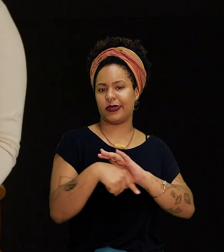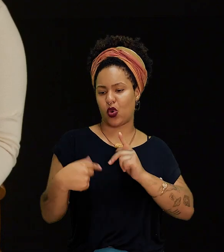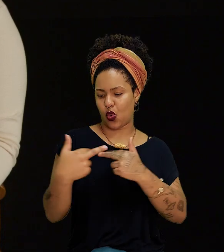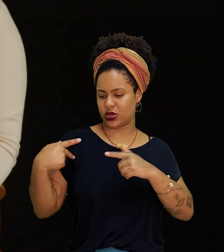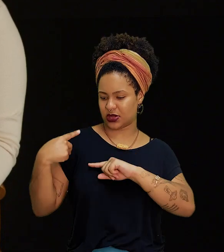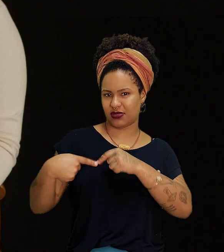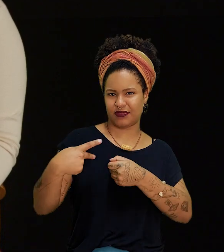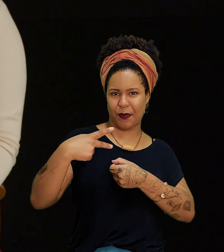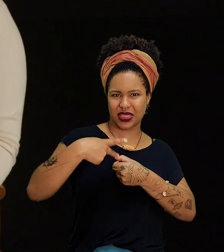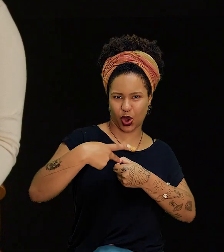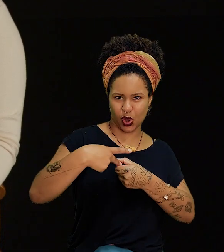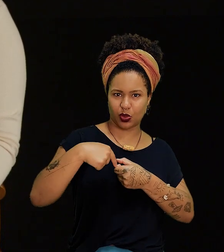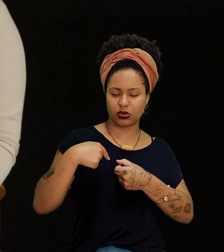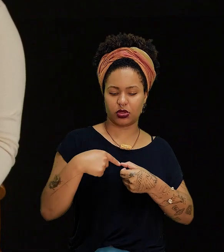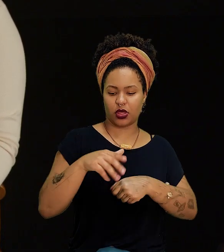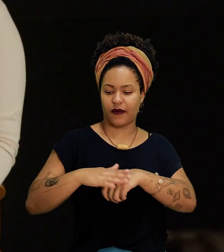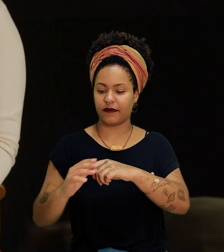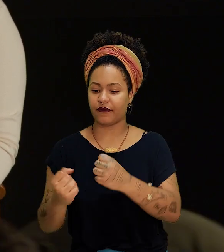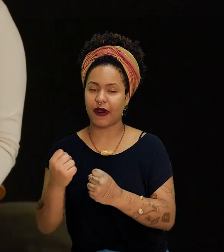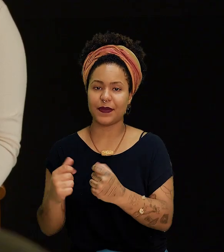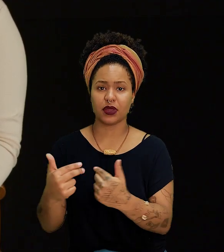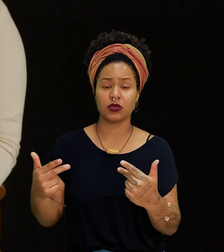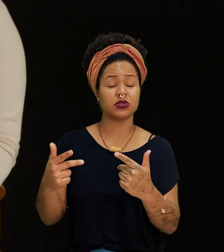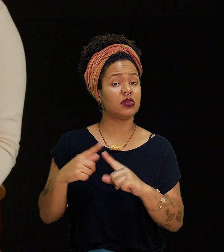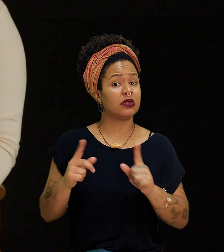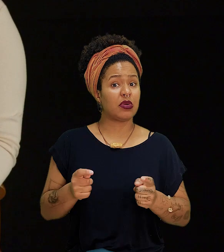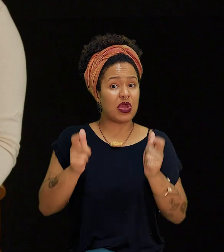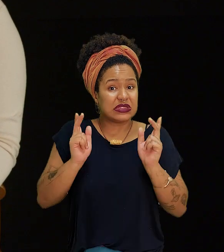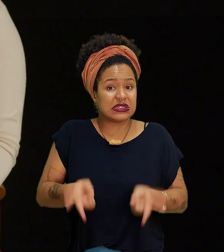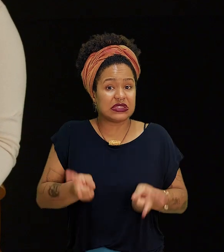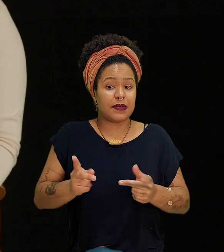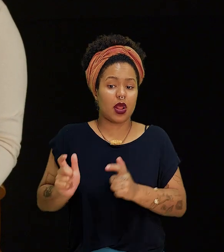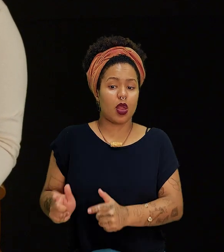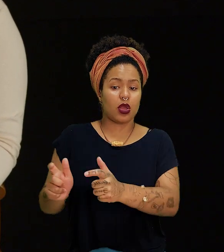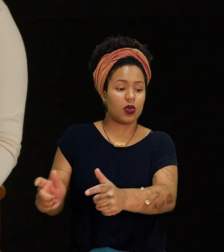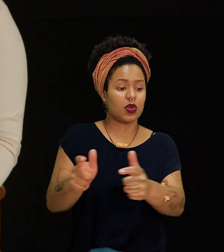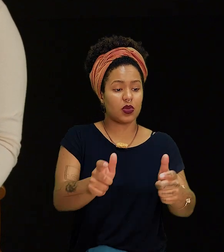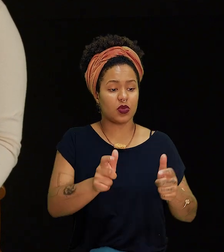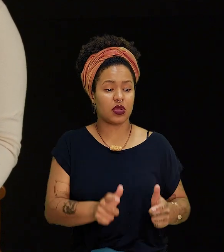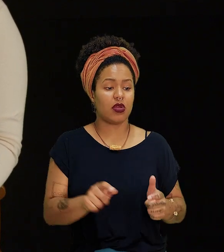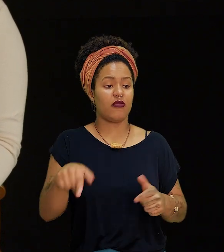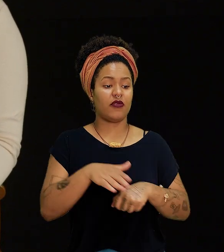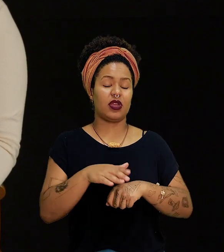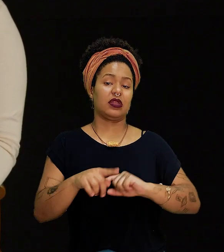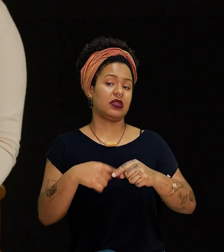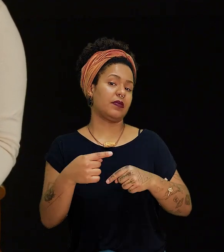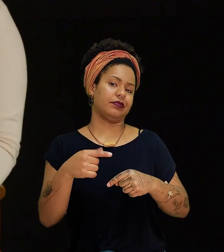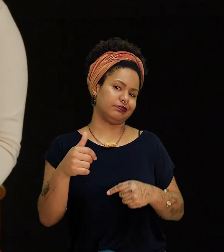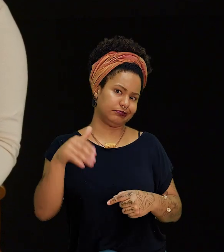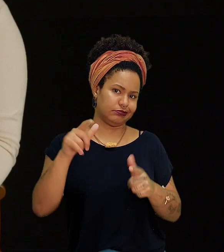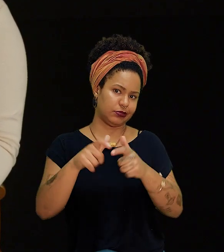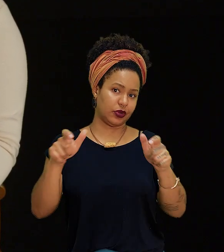com derivados do petróleo. E quase sempre esses locais são os locais, que, inclusive, depois eu vou tratar um